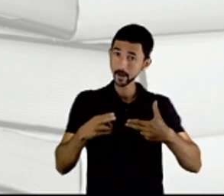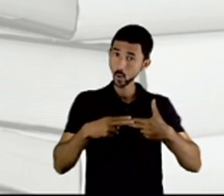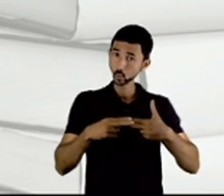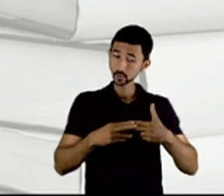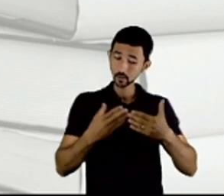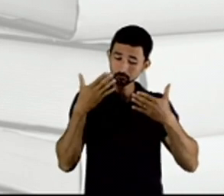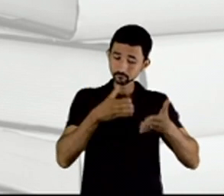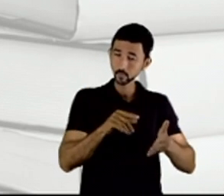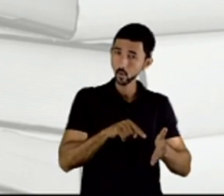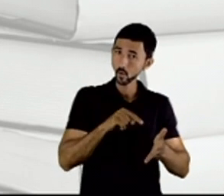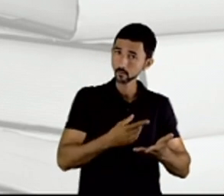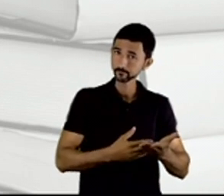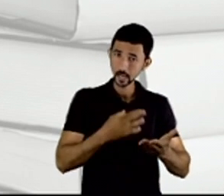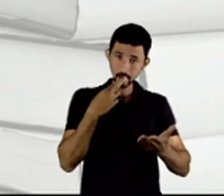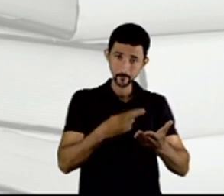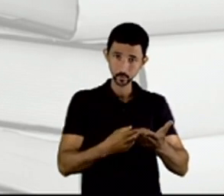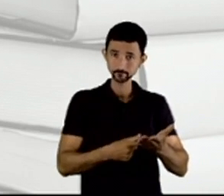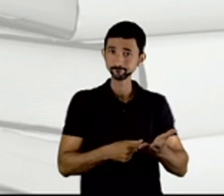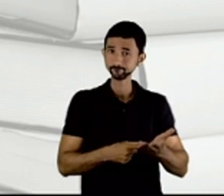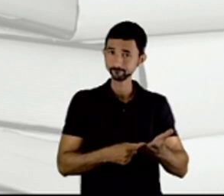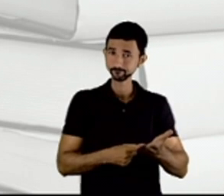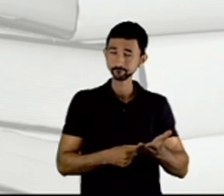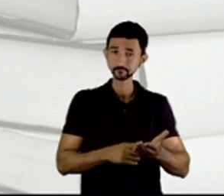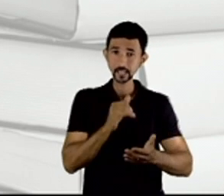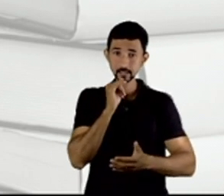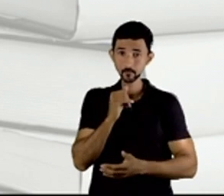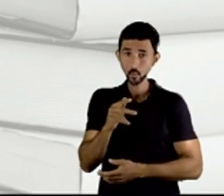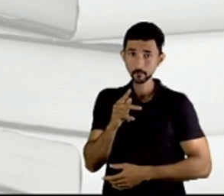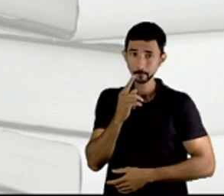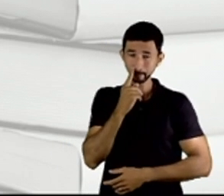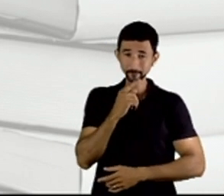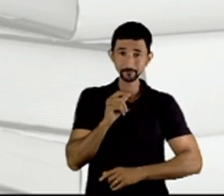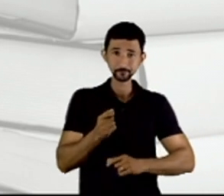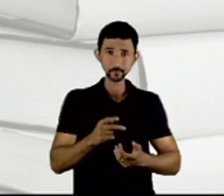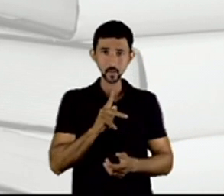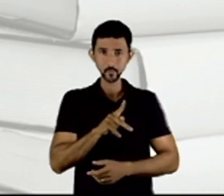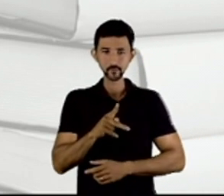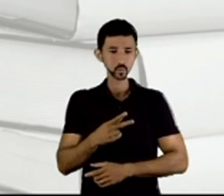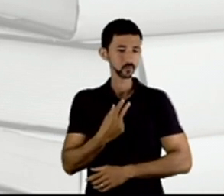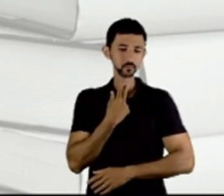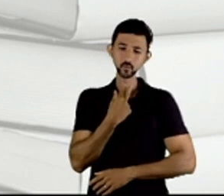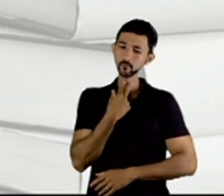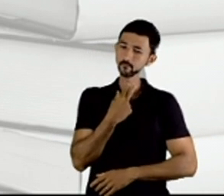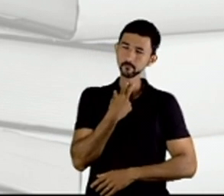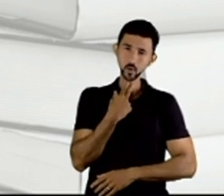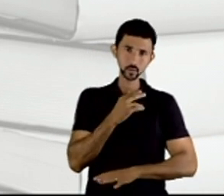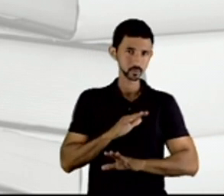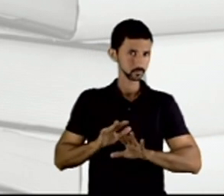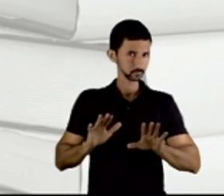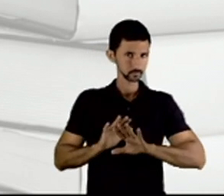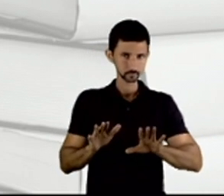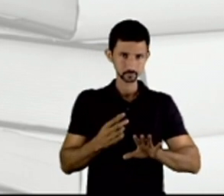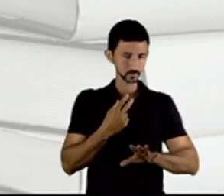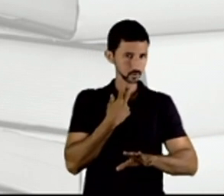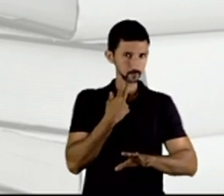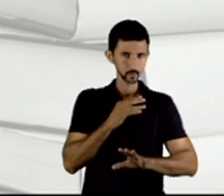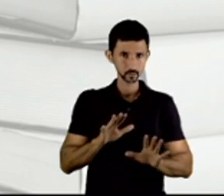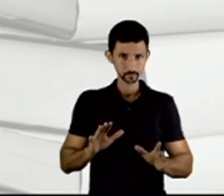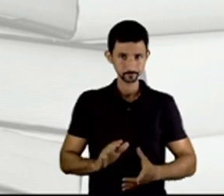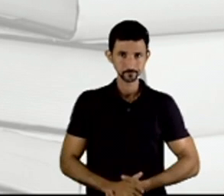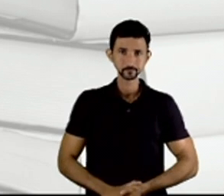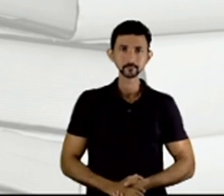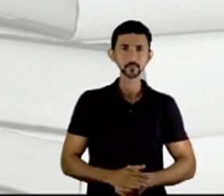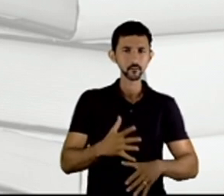aí. Mas, novamente, se o professor, nesse momento, disser que não pode usar, não tem problema, certo? Isso aí